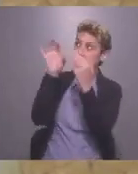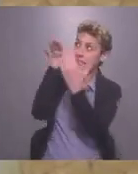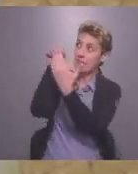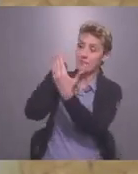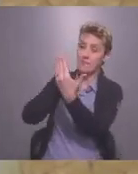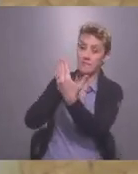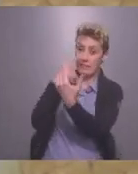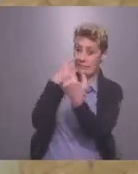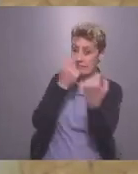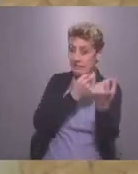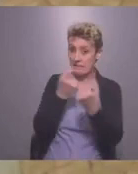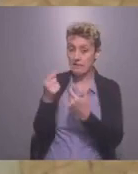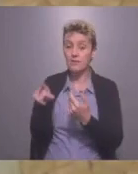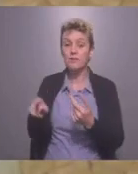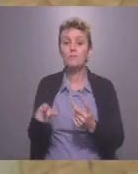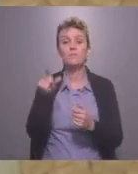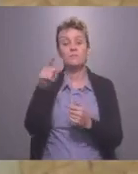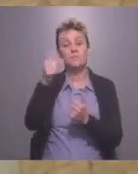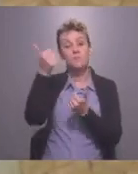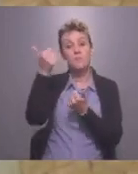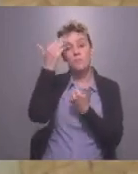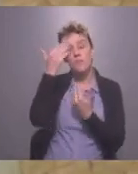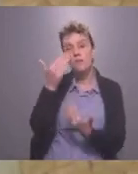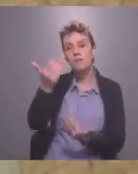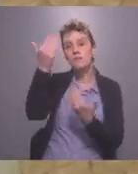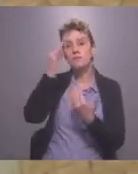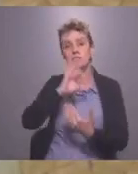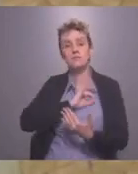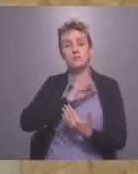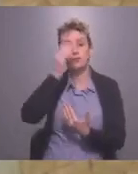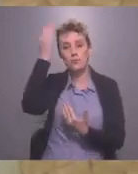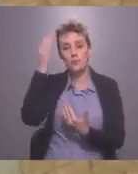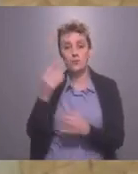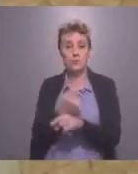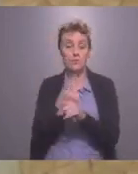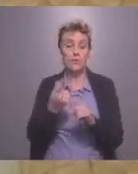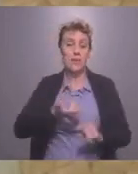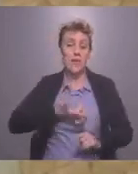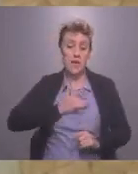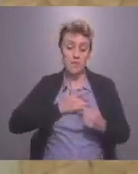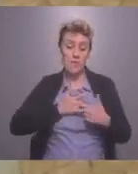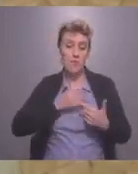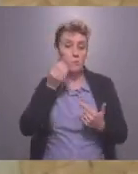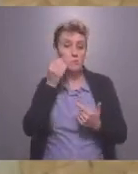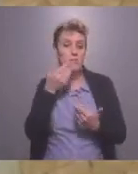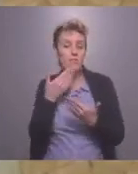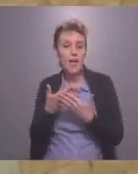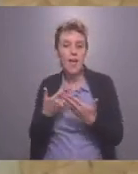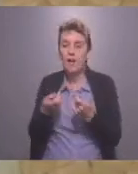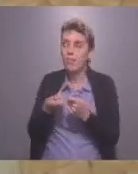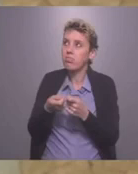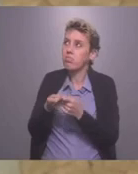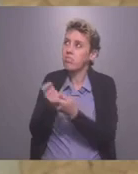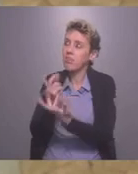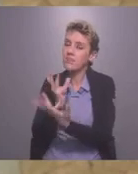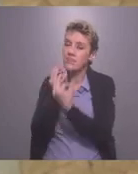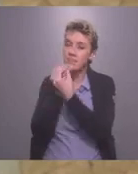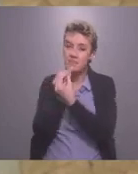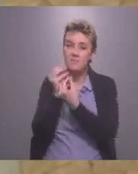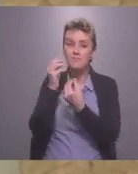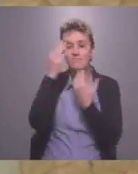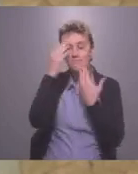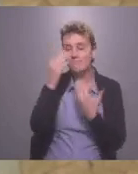semelhança. Bendito sejas, Senhor, porque pelo amor nos aproximamos de ti.